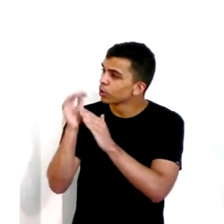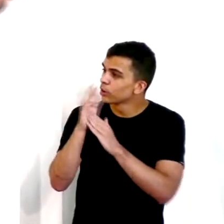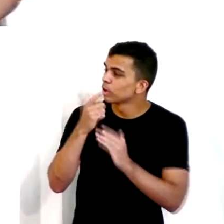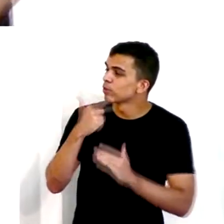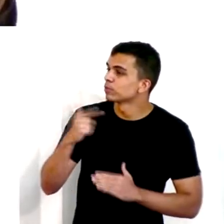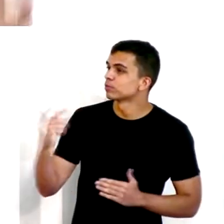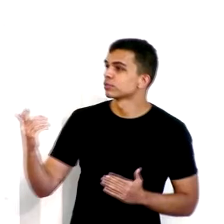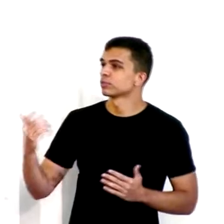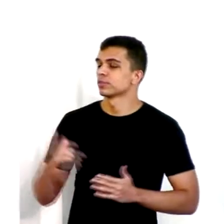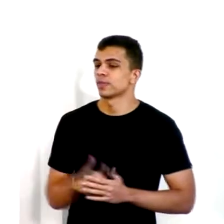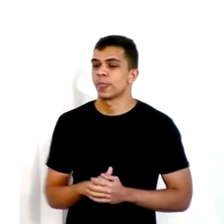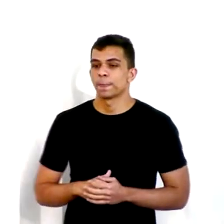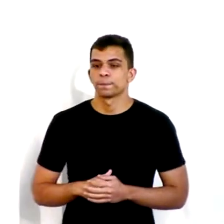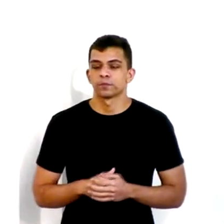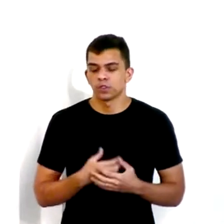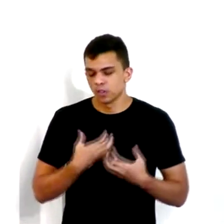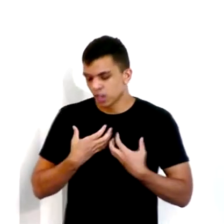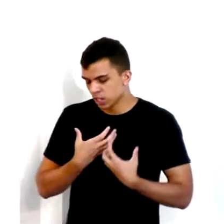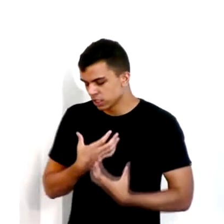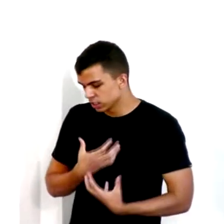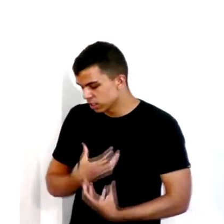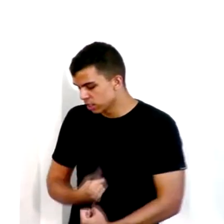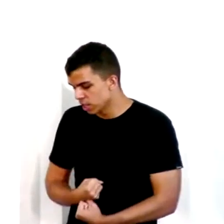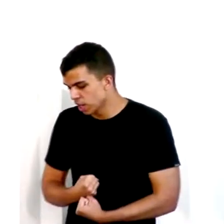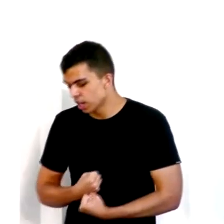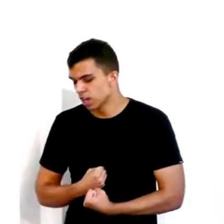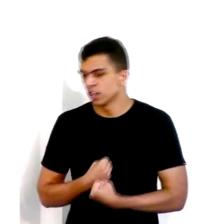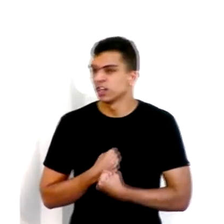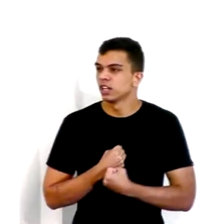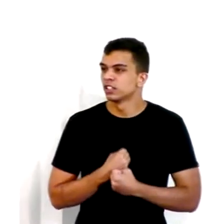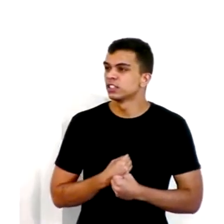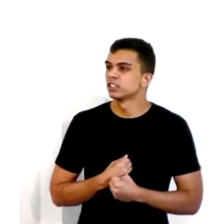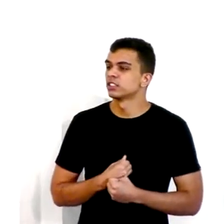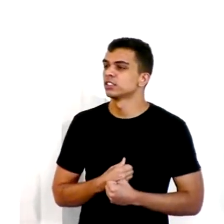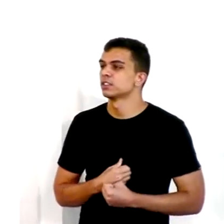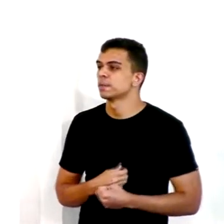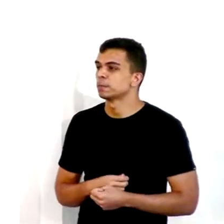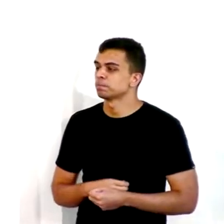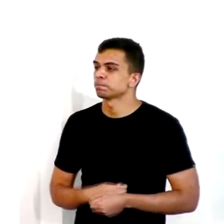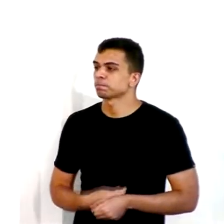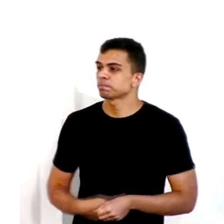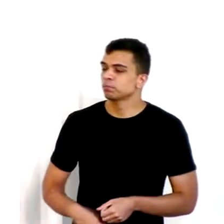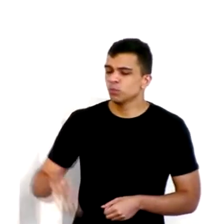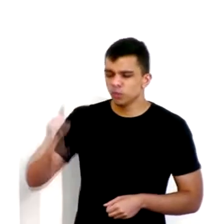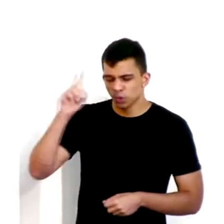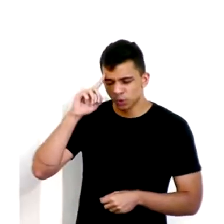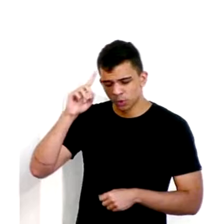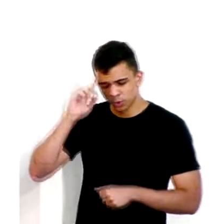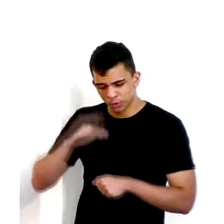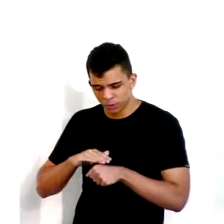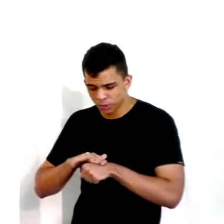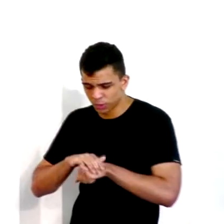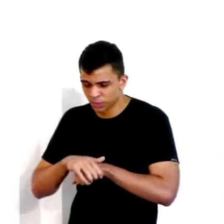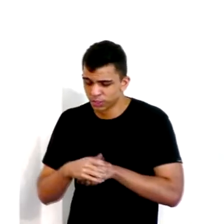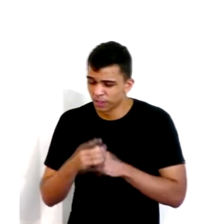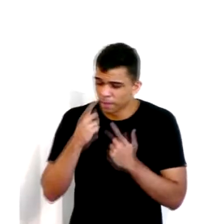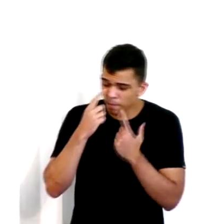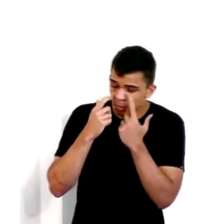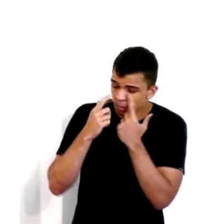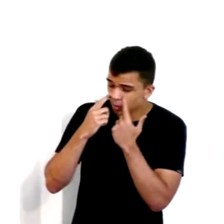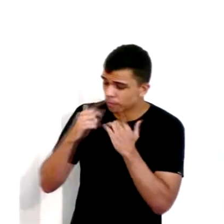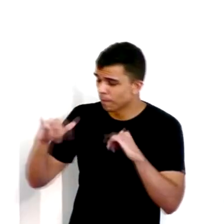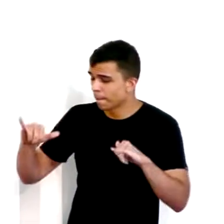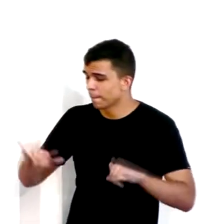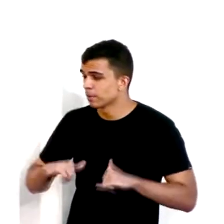Estou cansado de tanto gemer, todas as noites faço nadar o meu leito, de minhas lágrimas o alago,